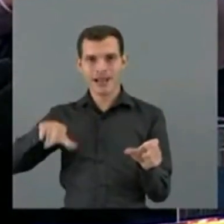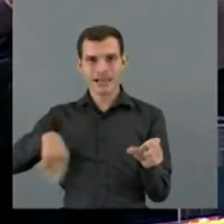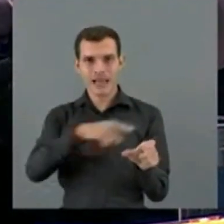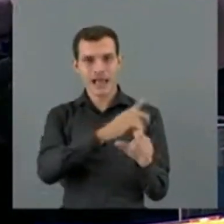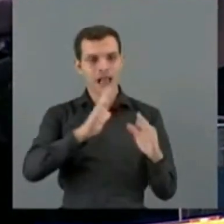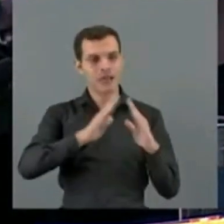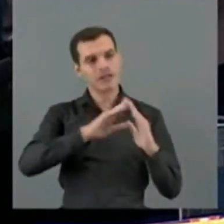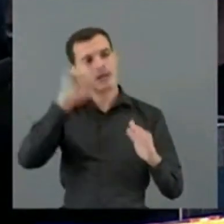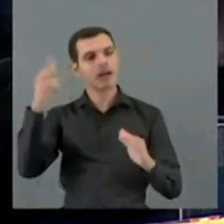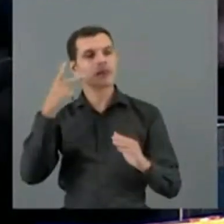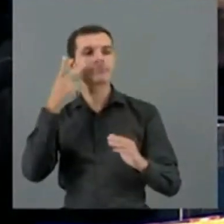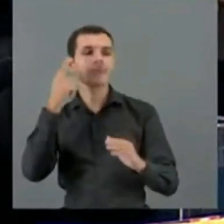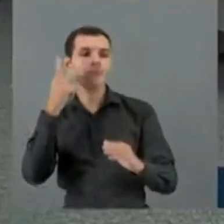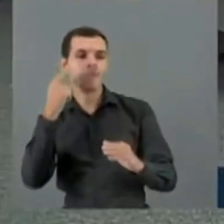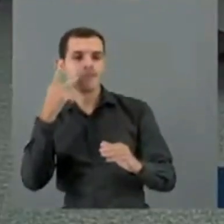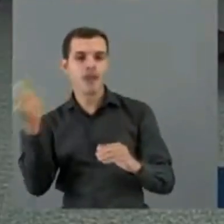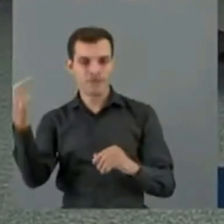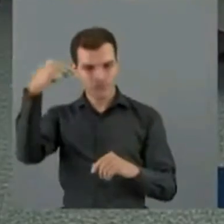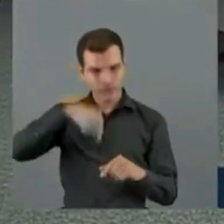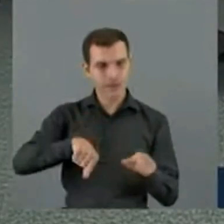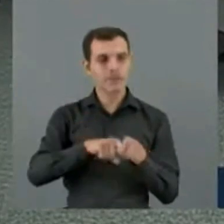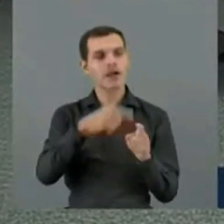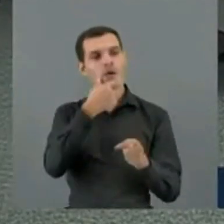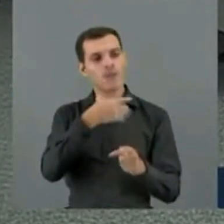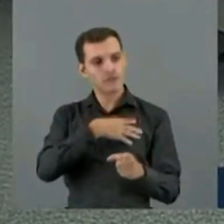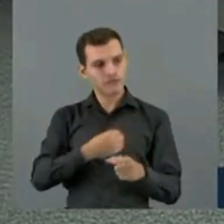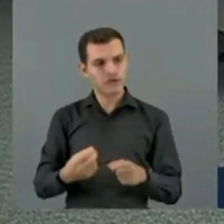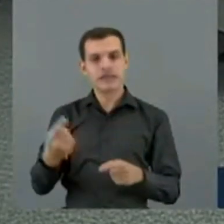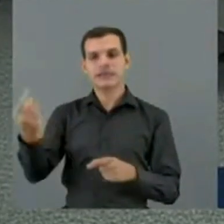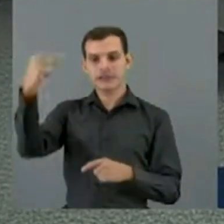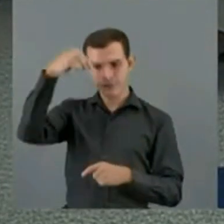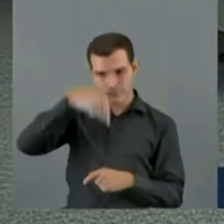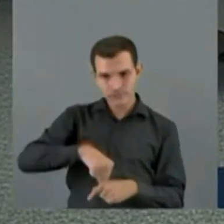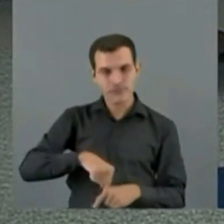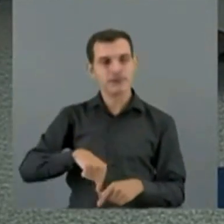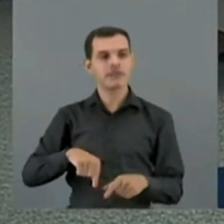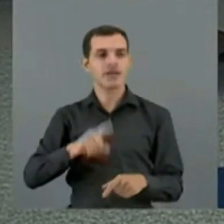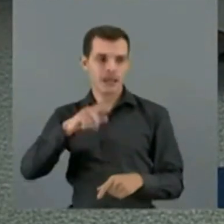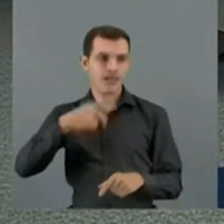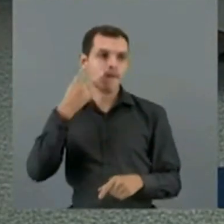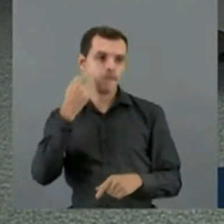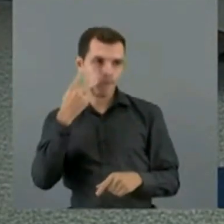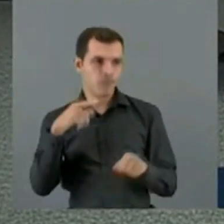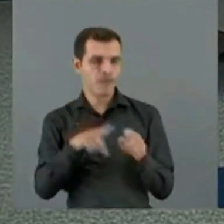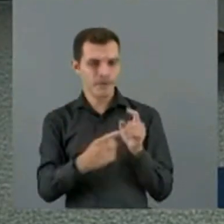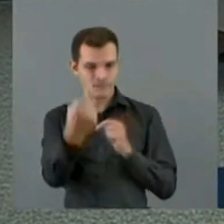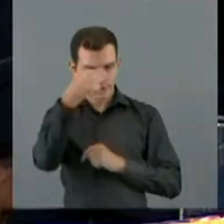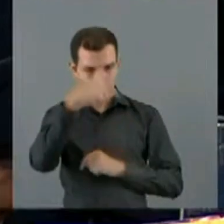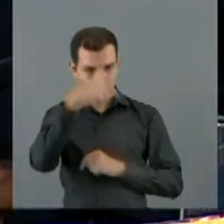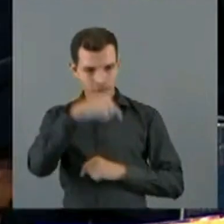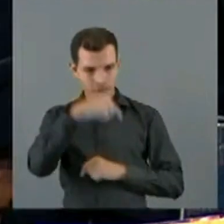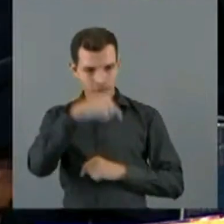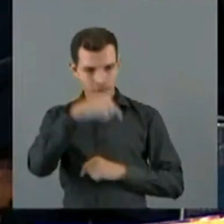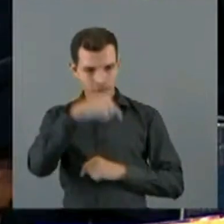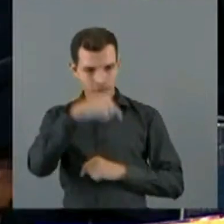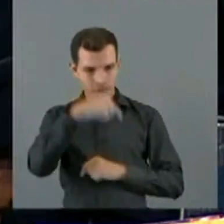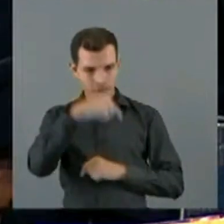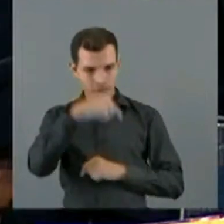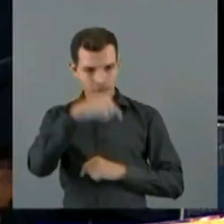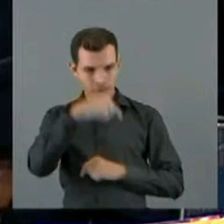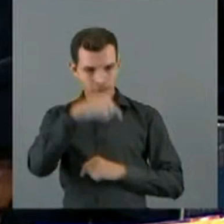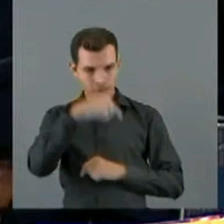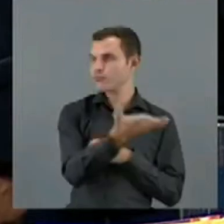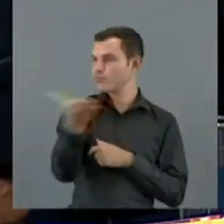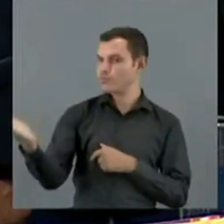Ceará, meu filho, Matheus Teodoro, que também veio de lá, por estar aqui me dando força, e a todos